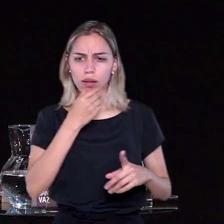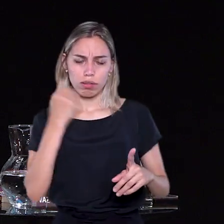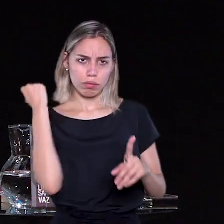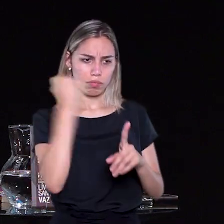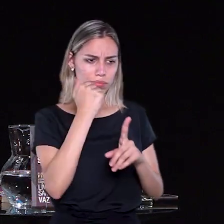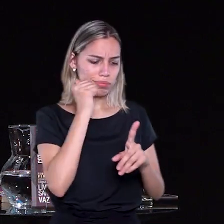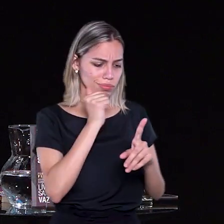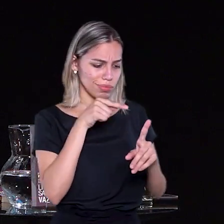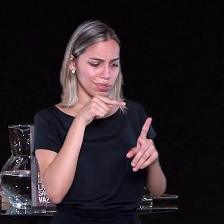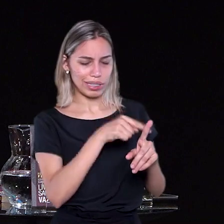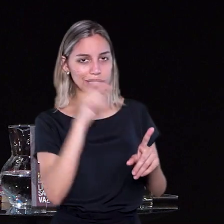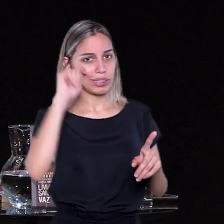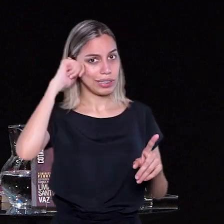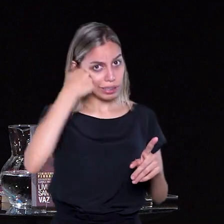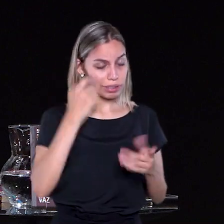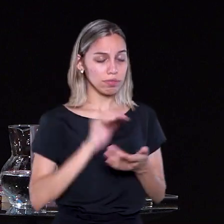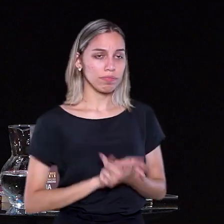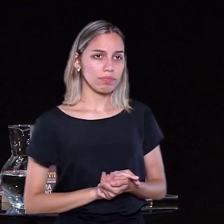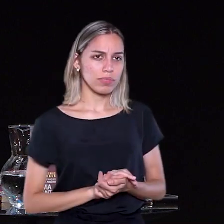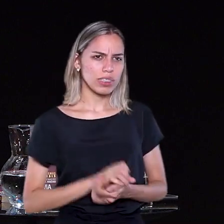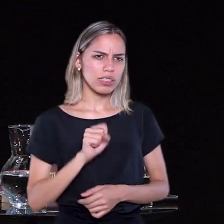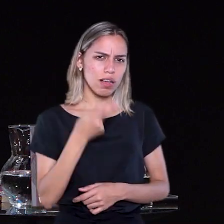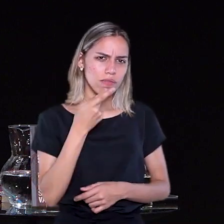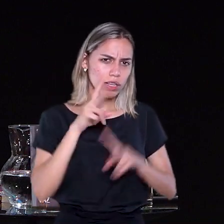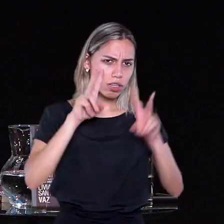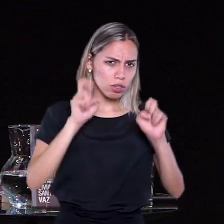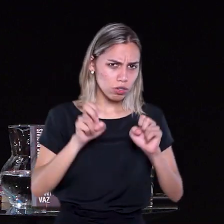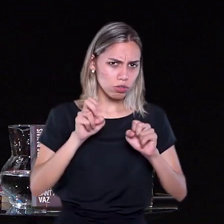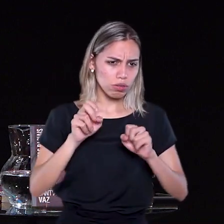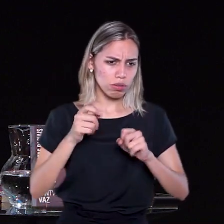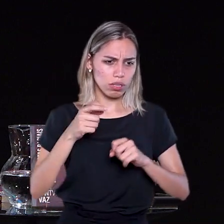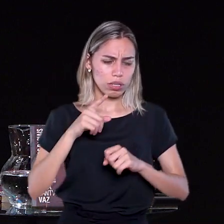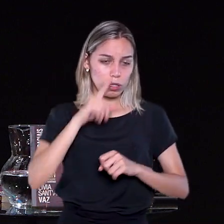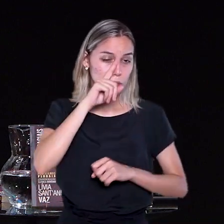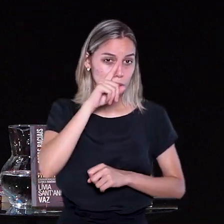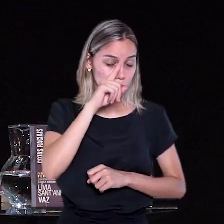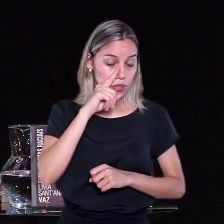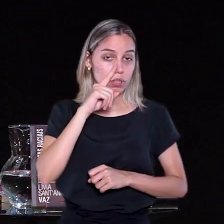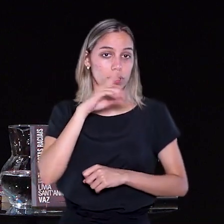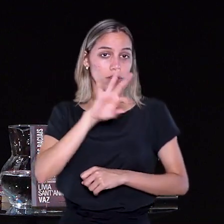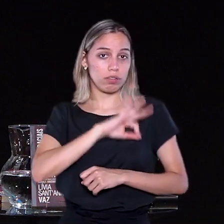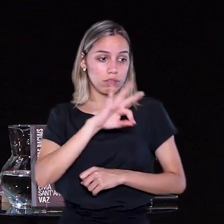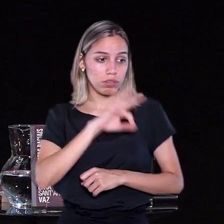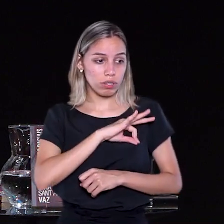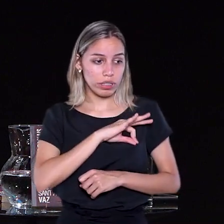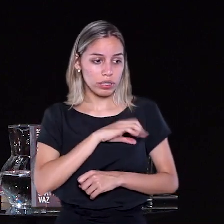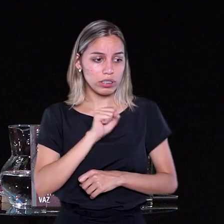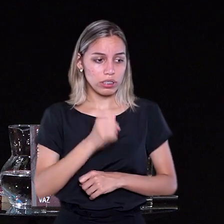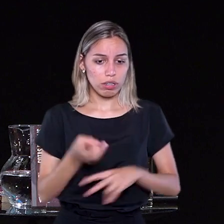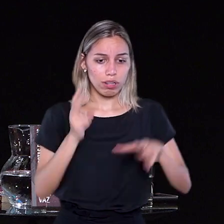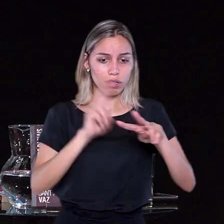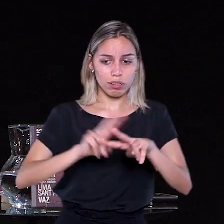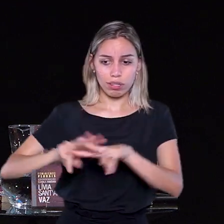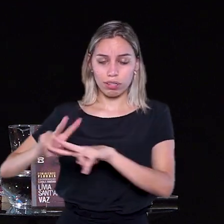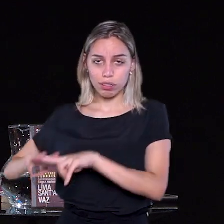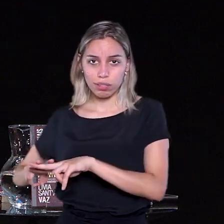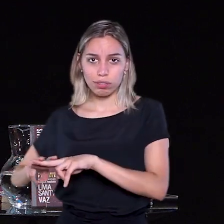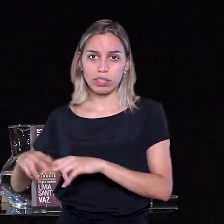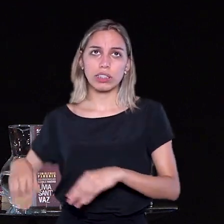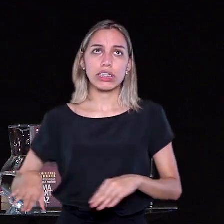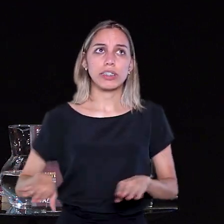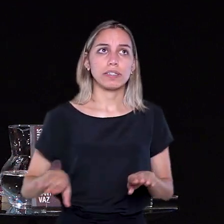negras. Se nós falarmos em violência policial letal, em encarceramento em massa, se nós falarmos